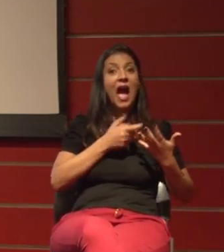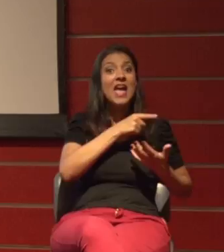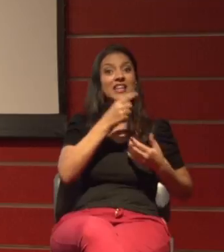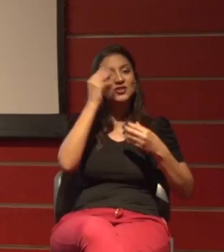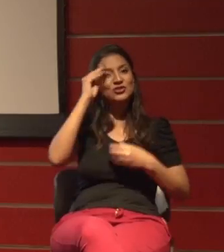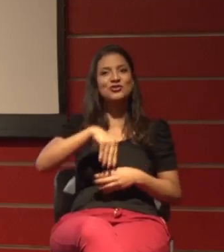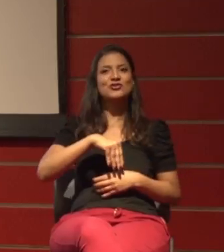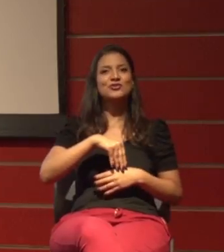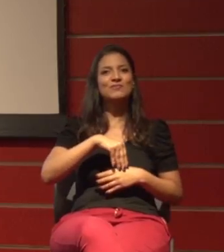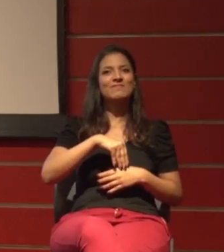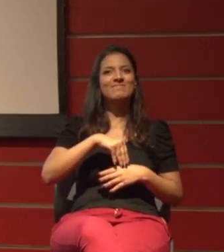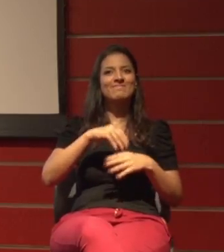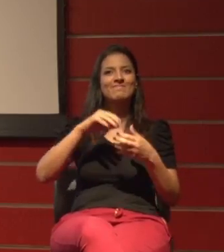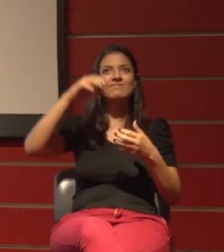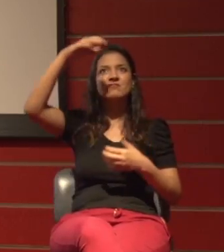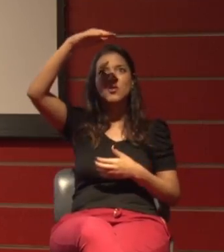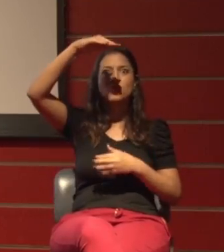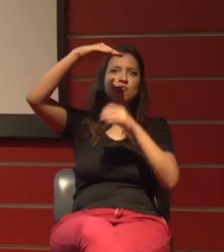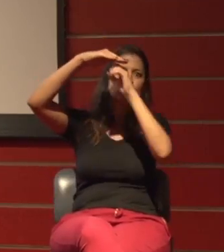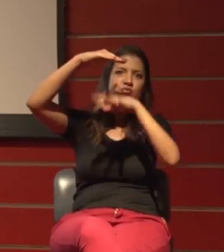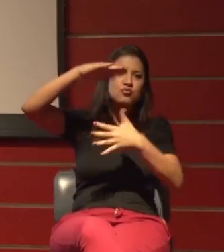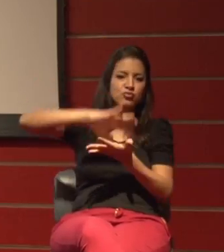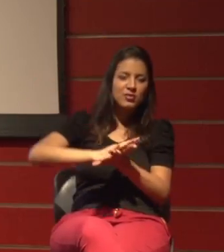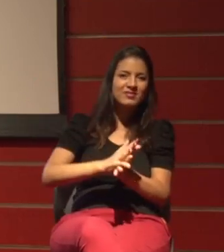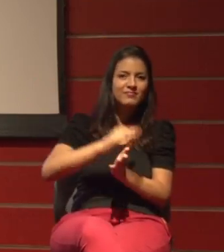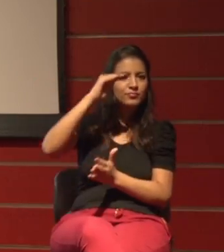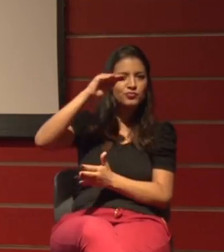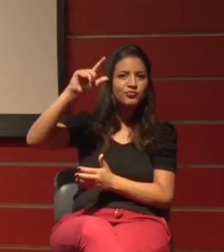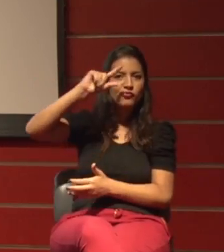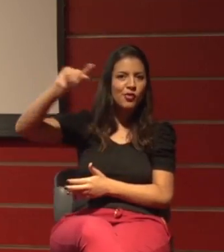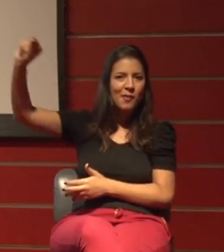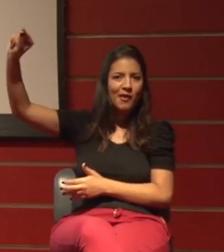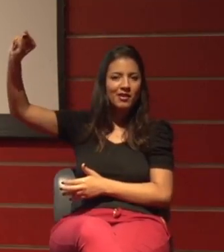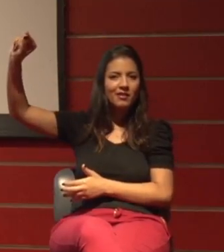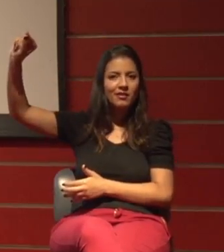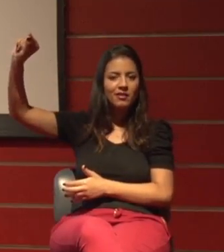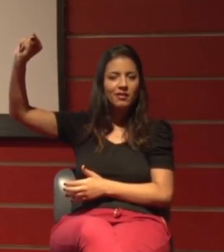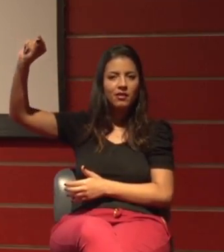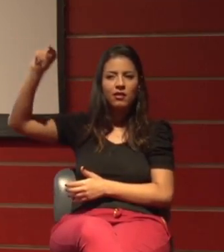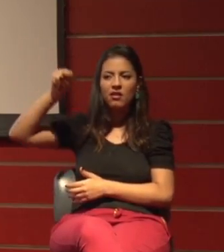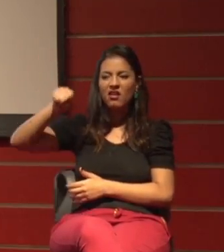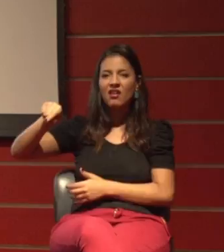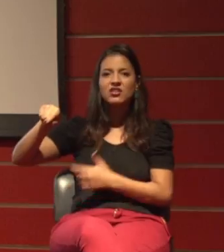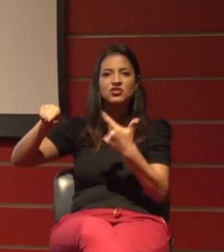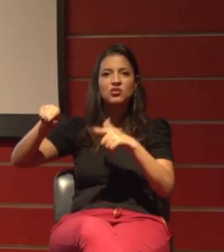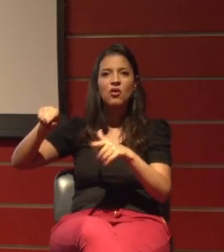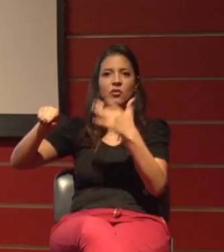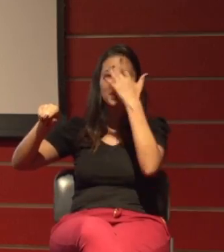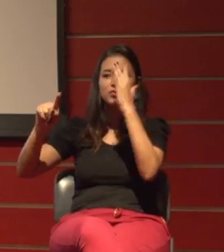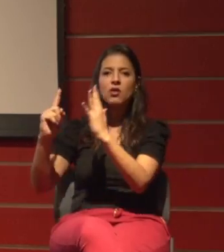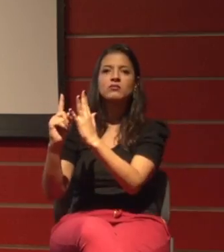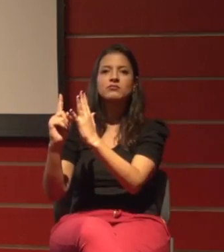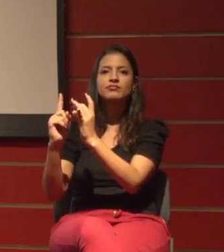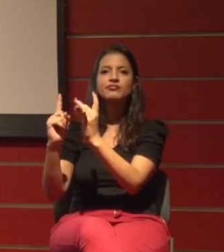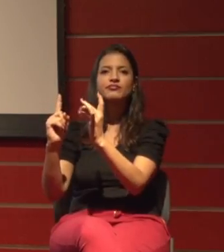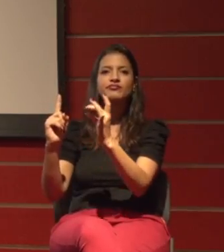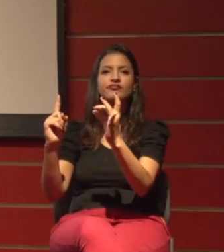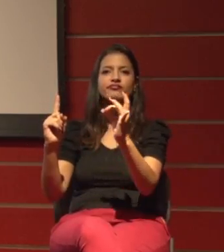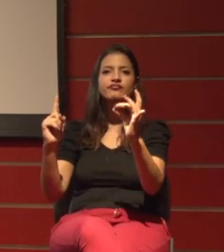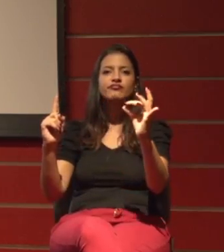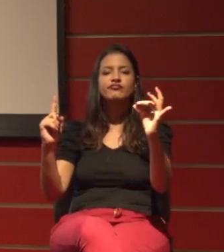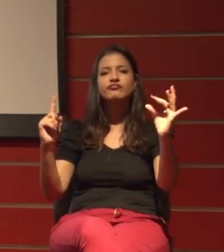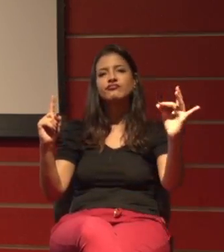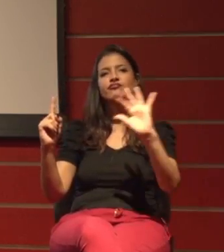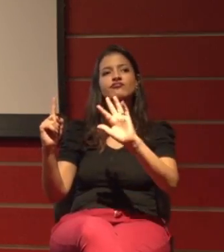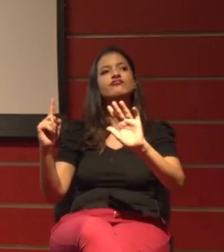né Eh mas existem vários outros outros exemplos disso também né então Esso era um